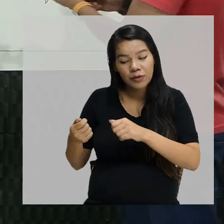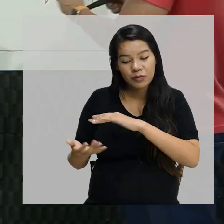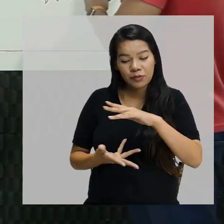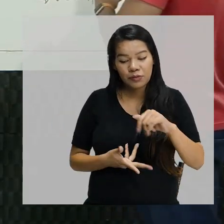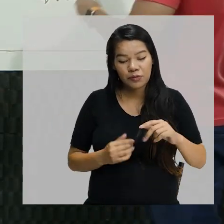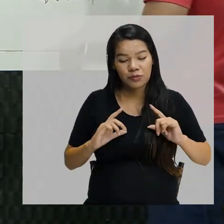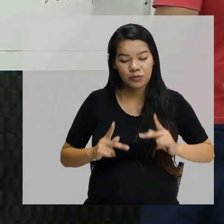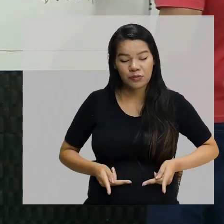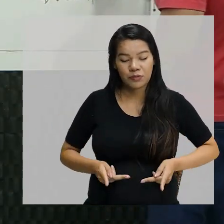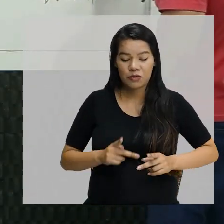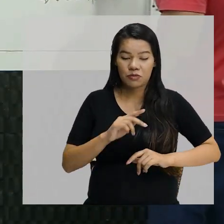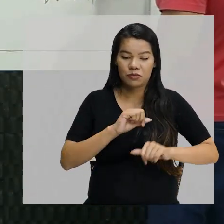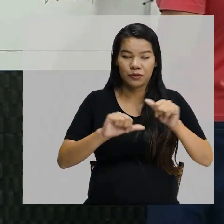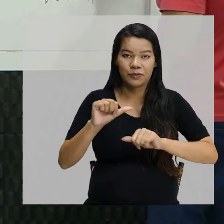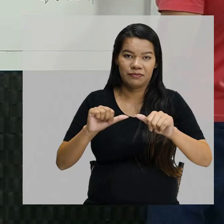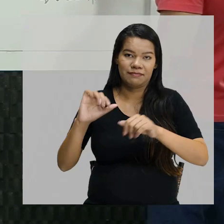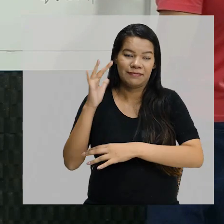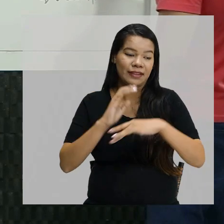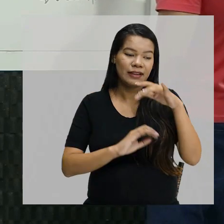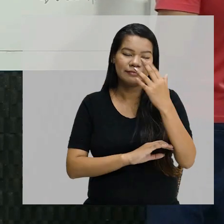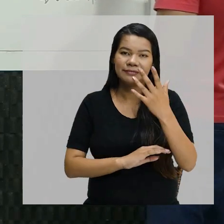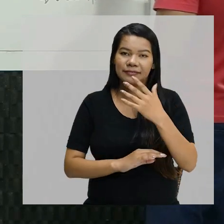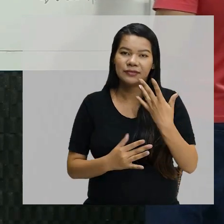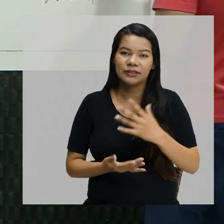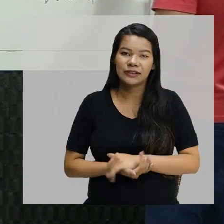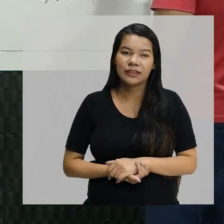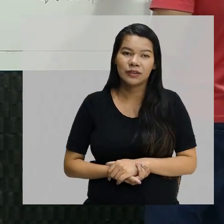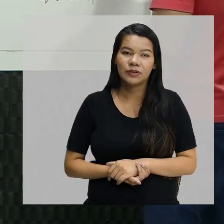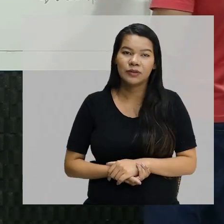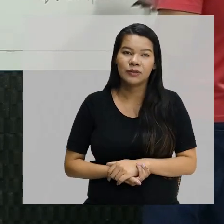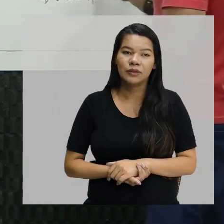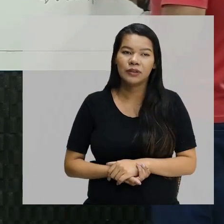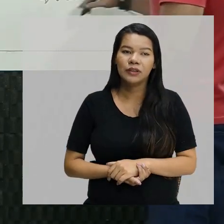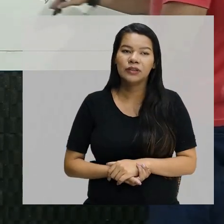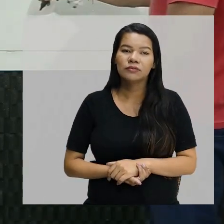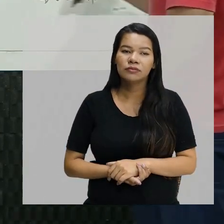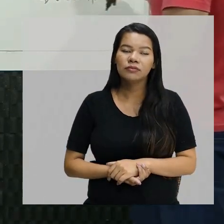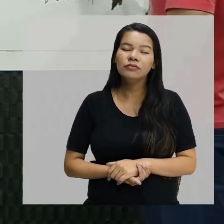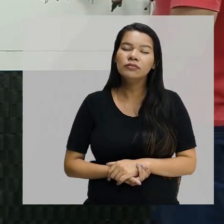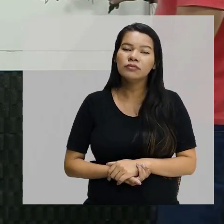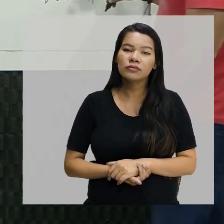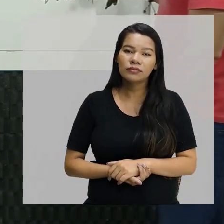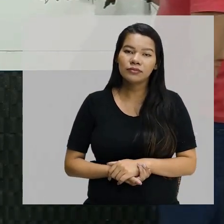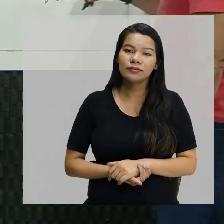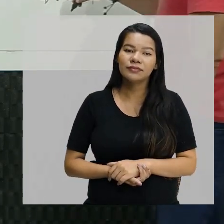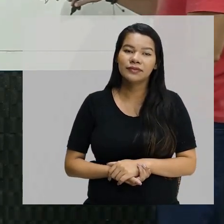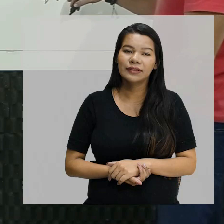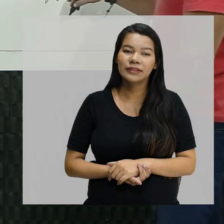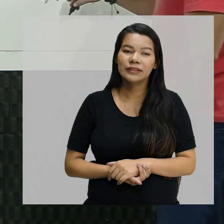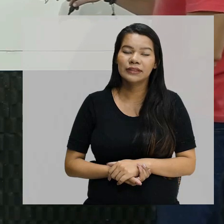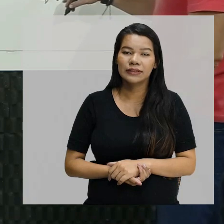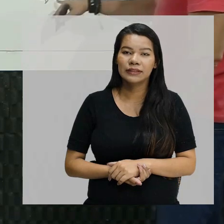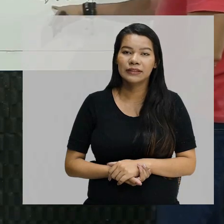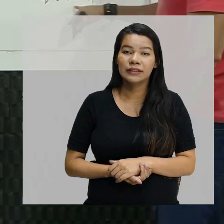botamos a natureza mas é óbvio meu filho está também vendo como o mundo quando ele transforma o mundo em que vivemos a